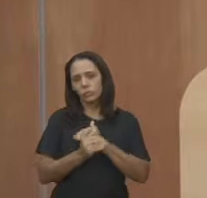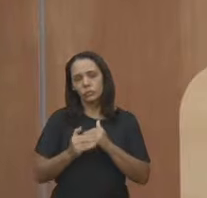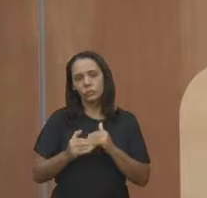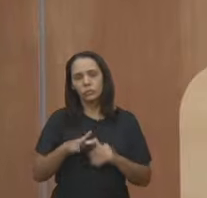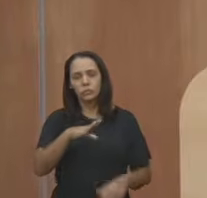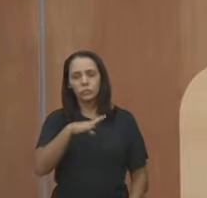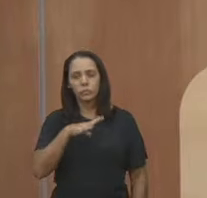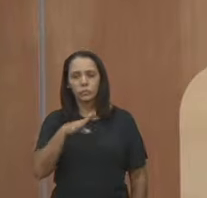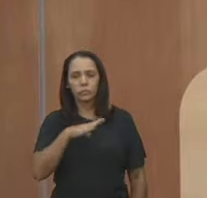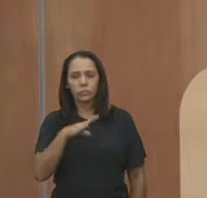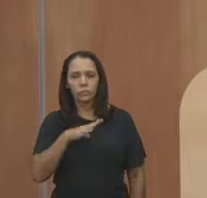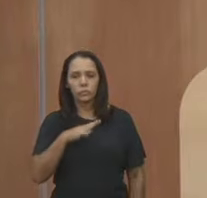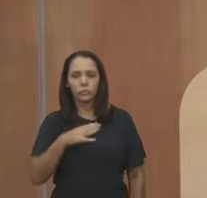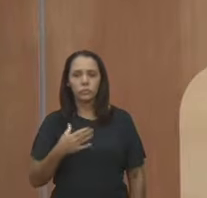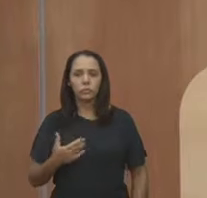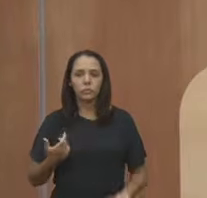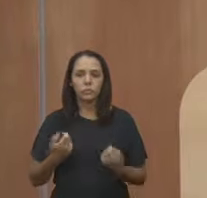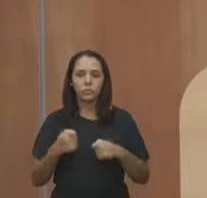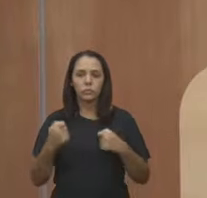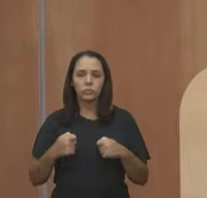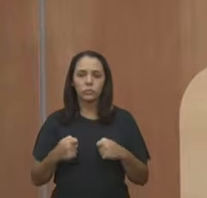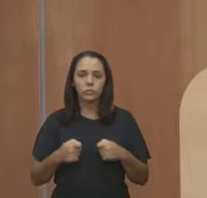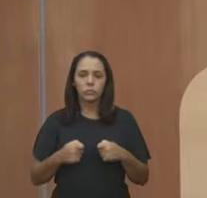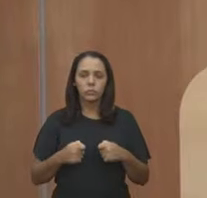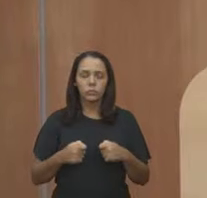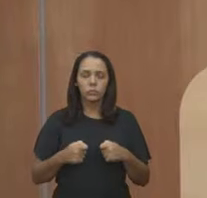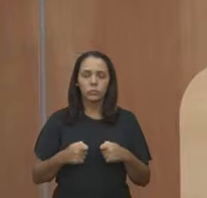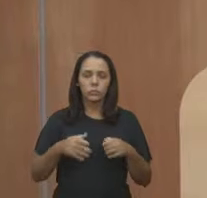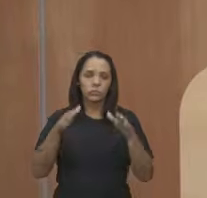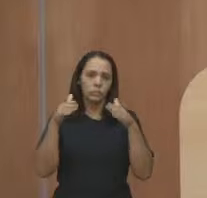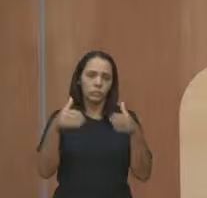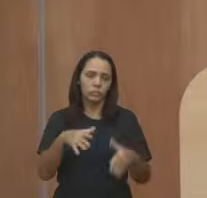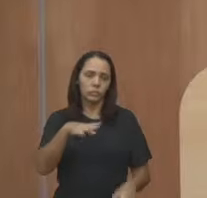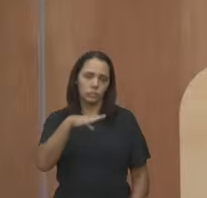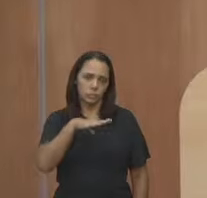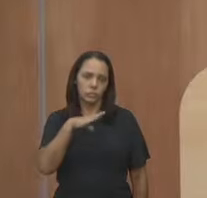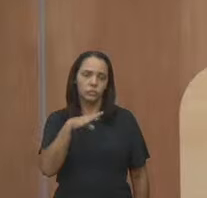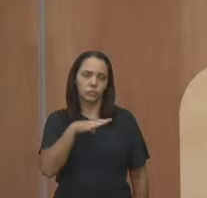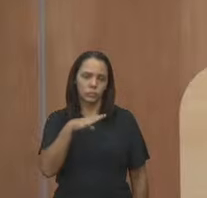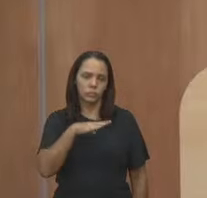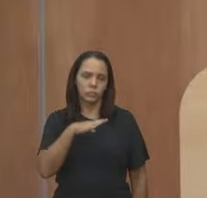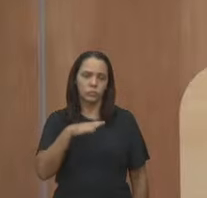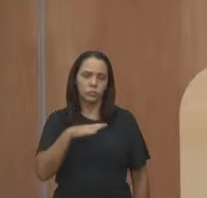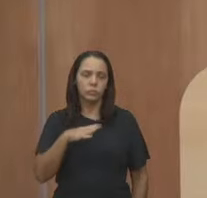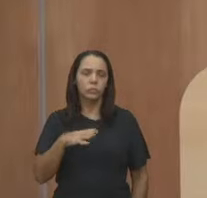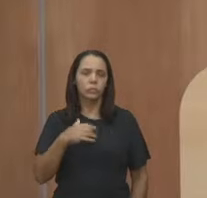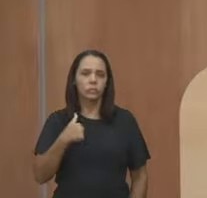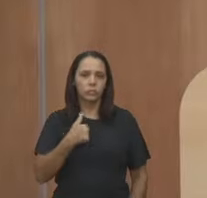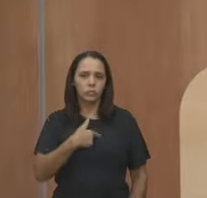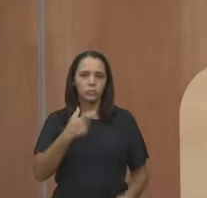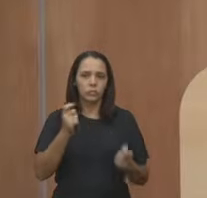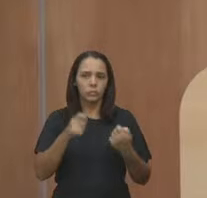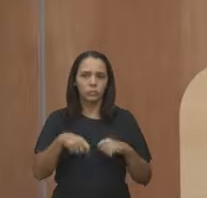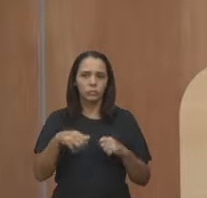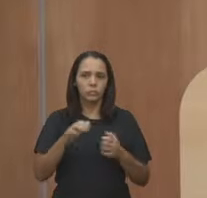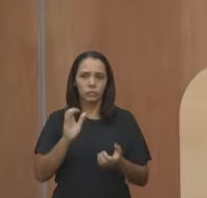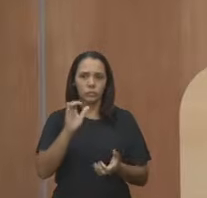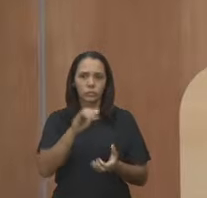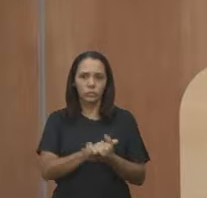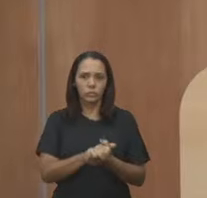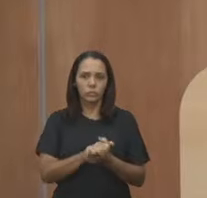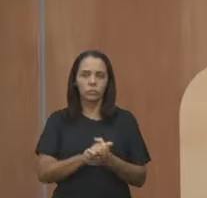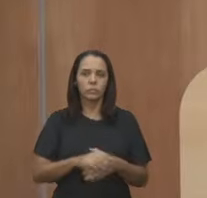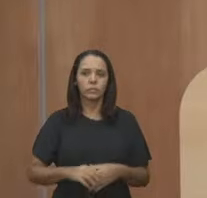acontecendo em nível federal se a gente não pode influir no que está acontecendo em nível federal. A gente tem que se concentrar no que a gente pode transformar aqui em Jacareí.